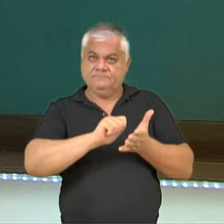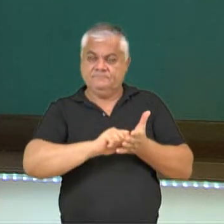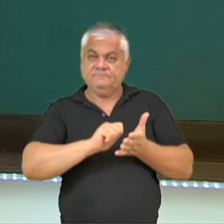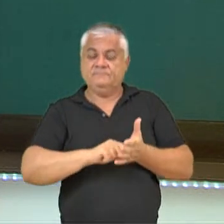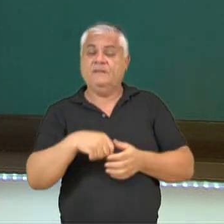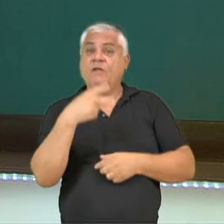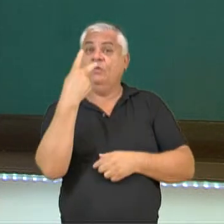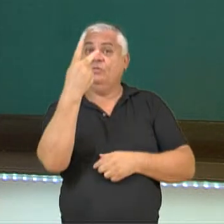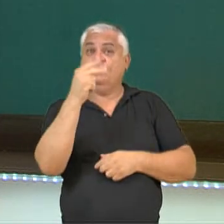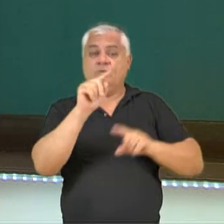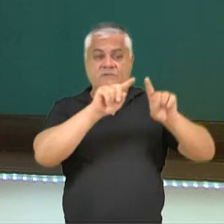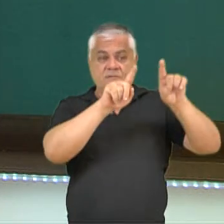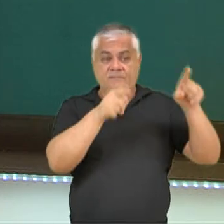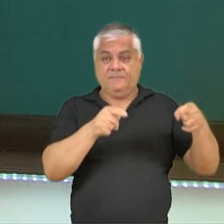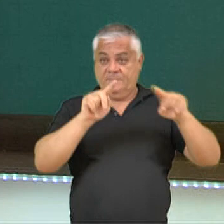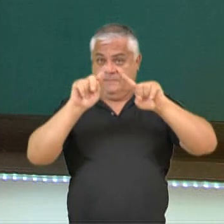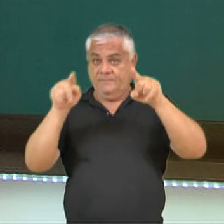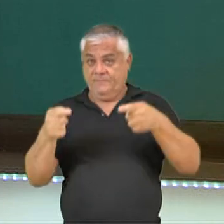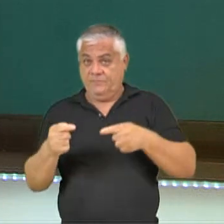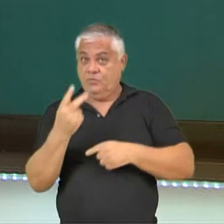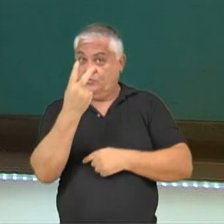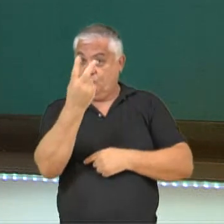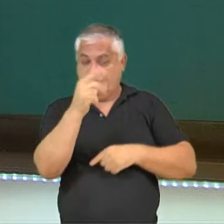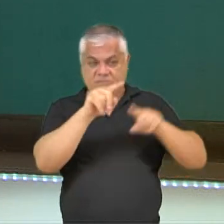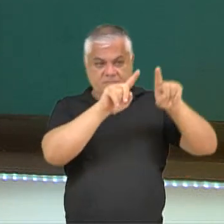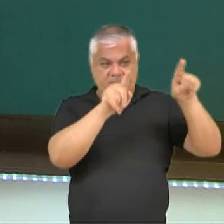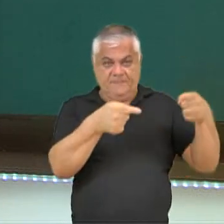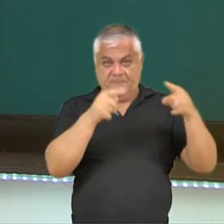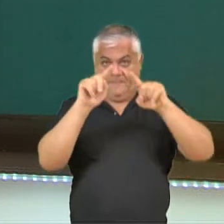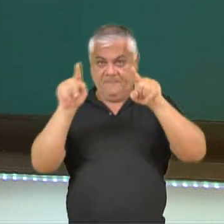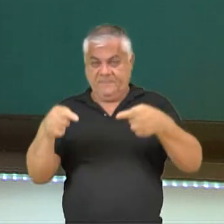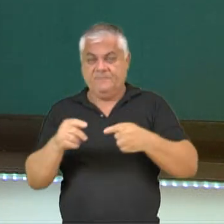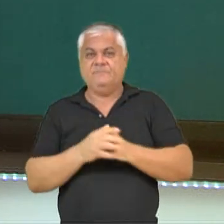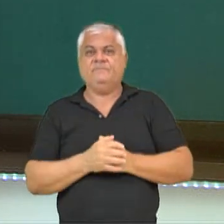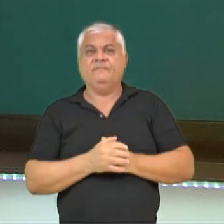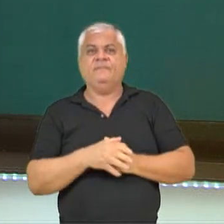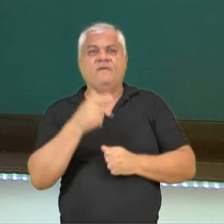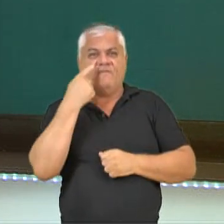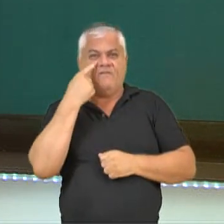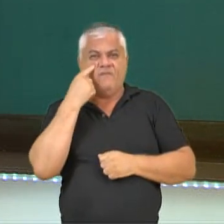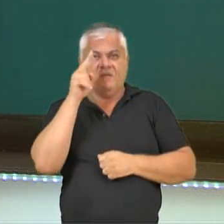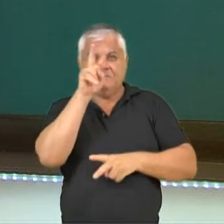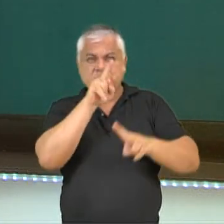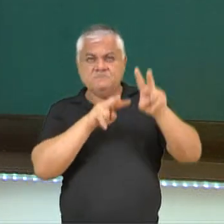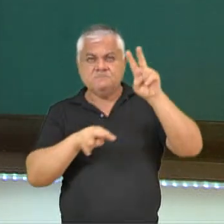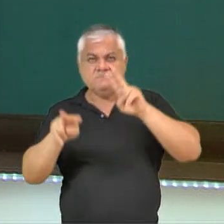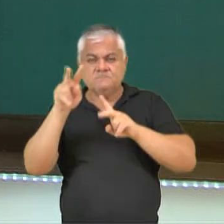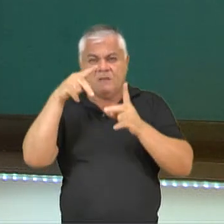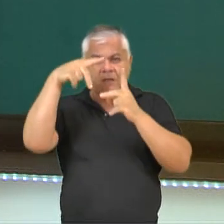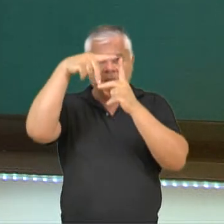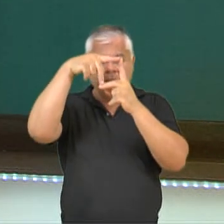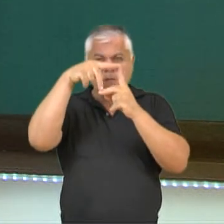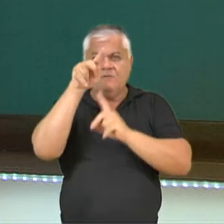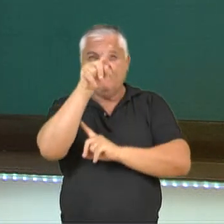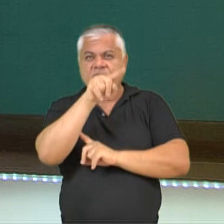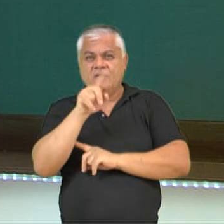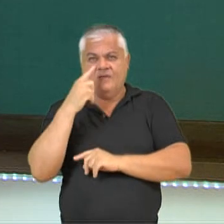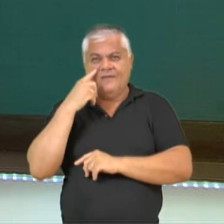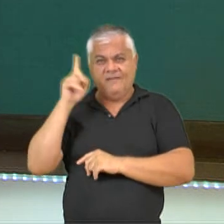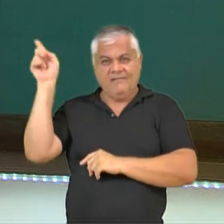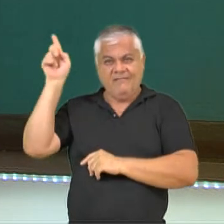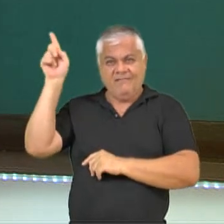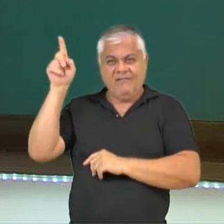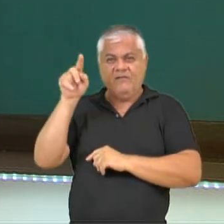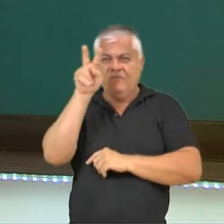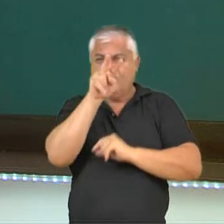que fornecem a área desse quadrado. Duas, ok? Então, você vai olhar esse quadrado e você vai achar duas expressões